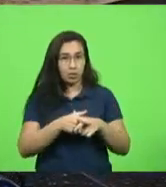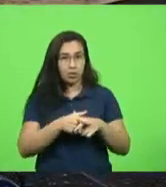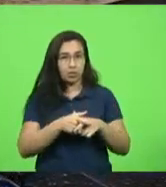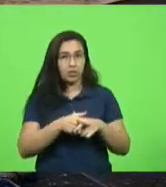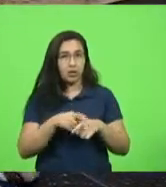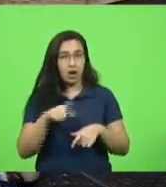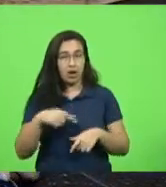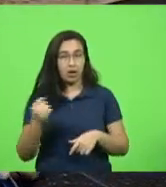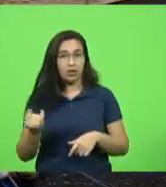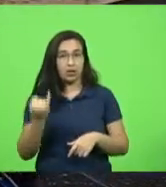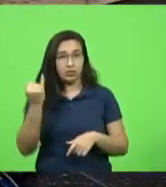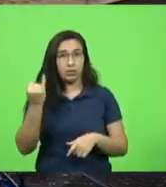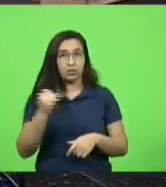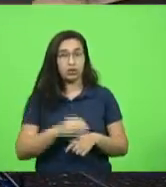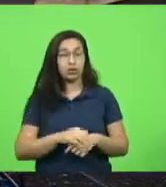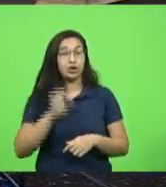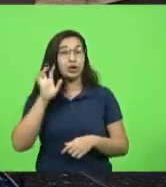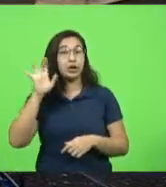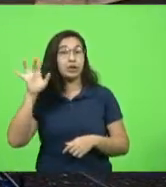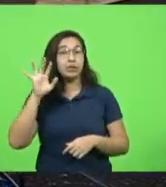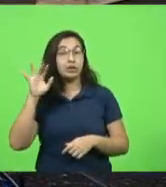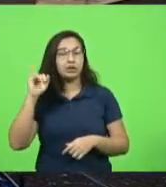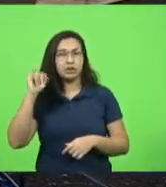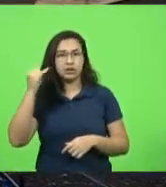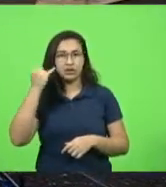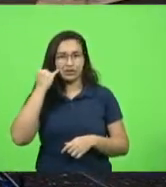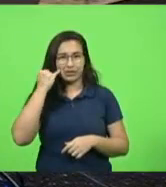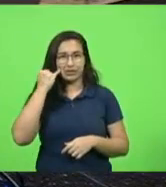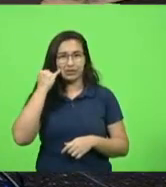o Gessézão, hein? Era mais uma ida para...